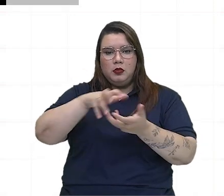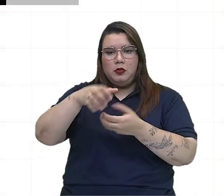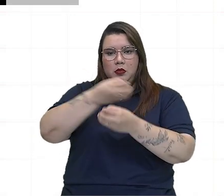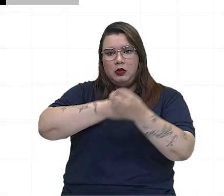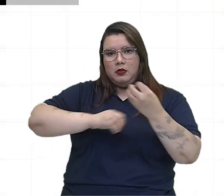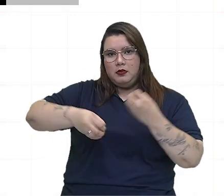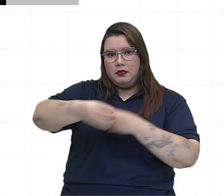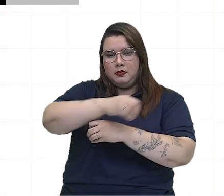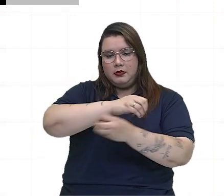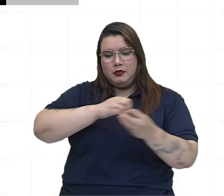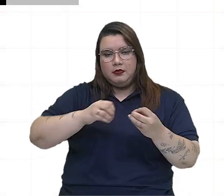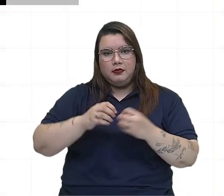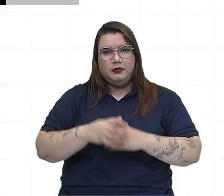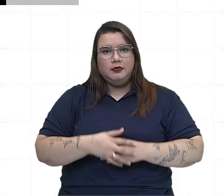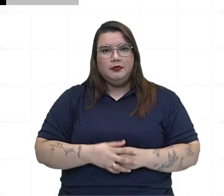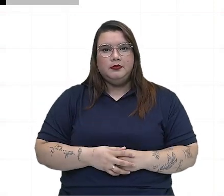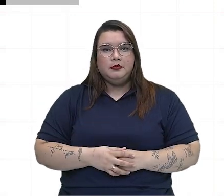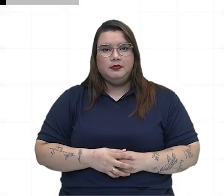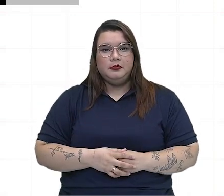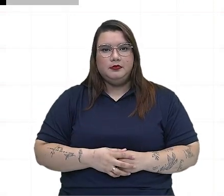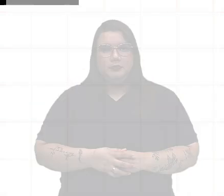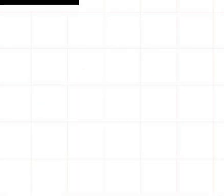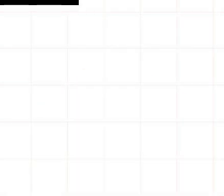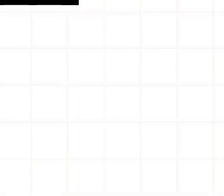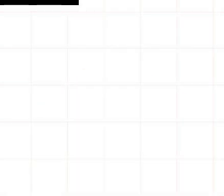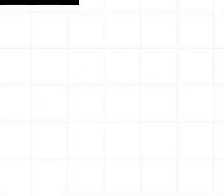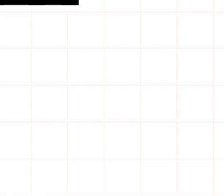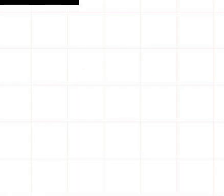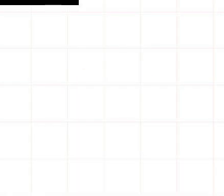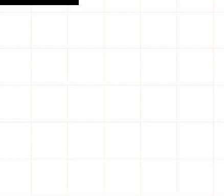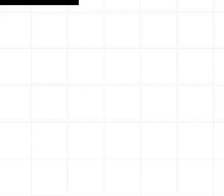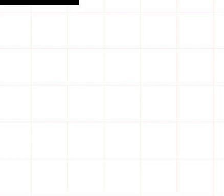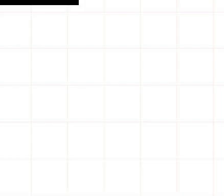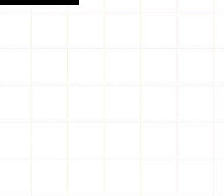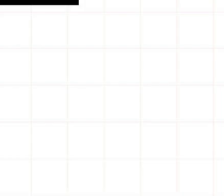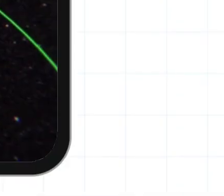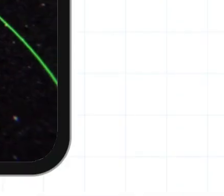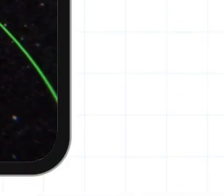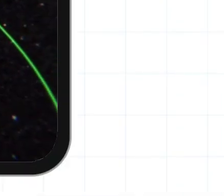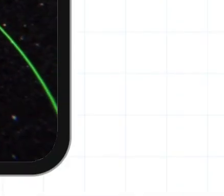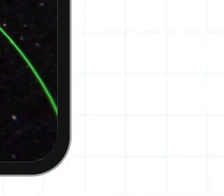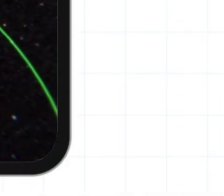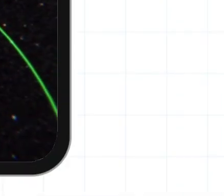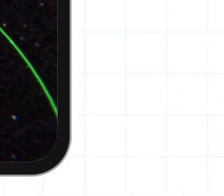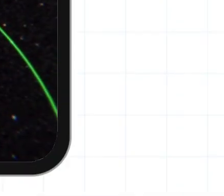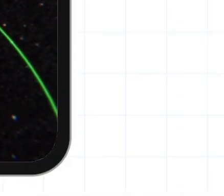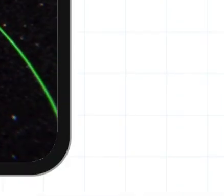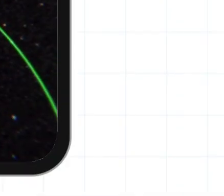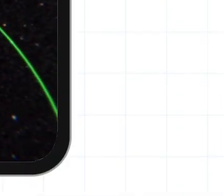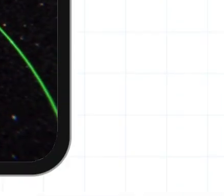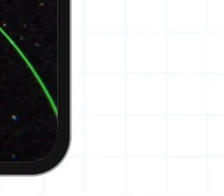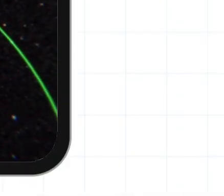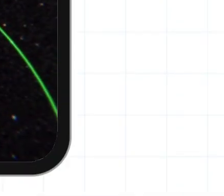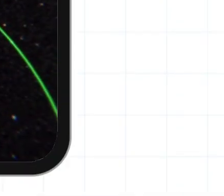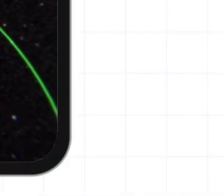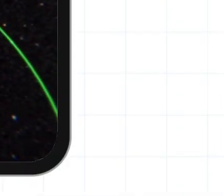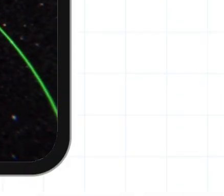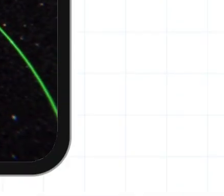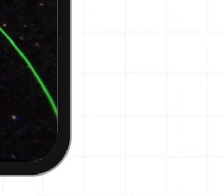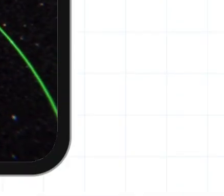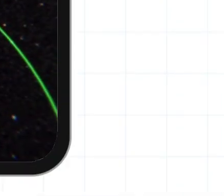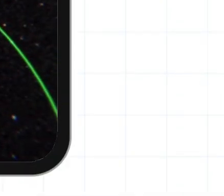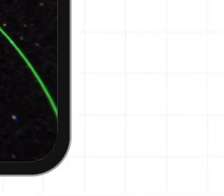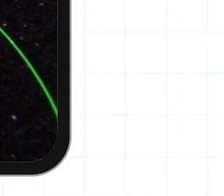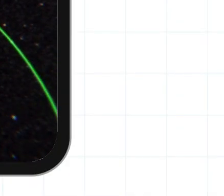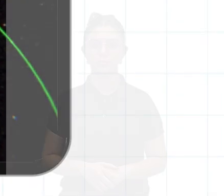ao que a maioria dos planetas faz. Vamos agora analisar, então, Vênus. Vocês estão vendo agora